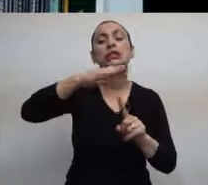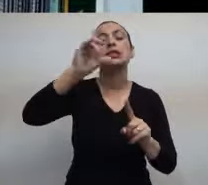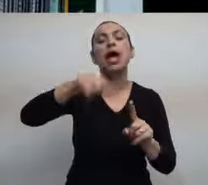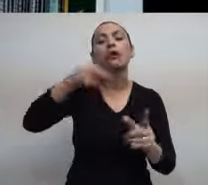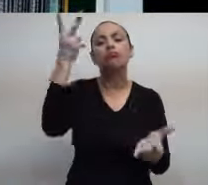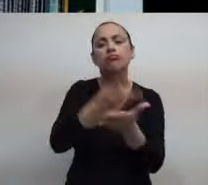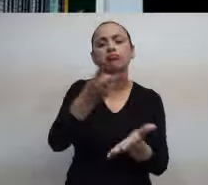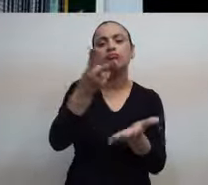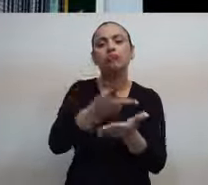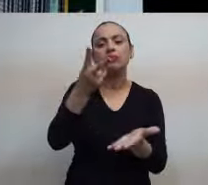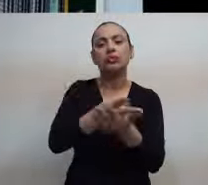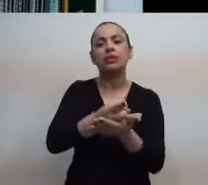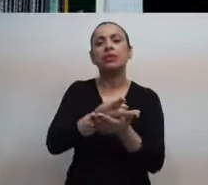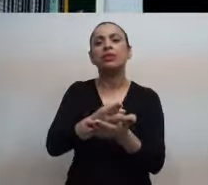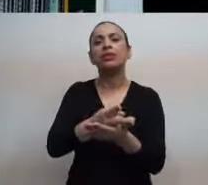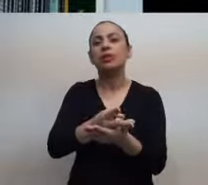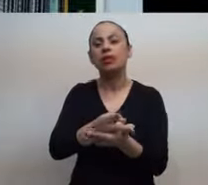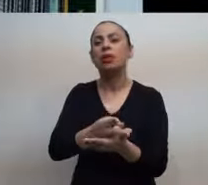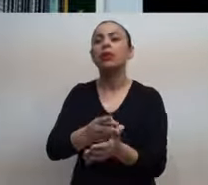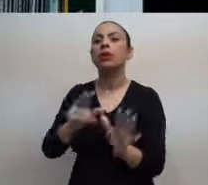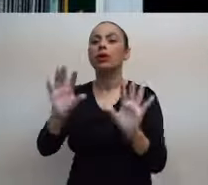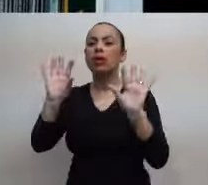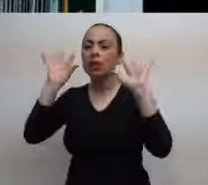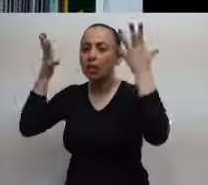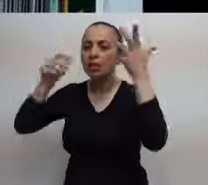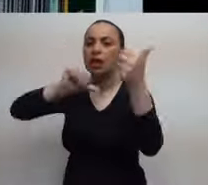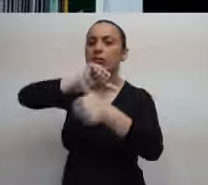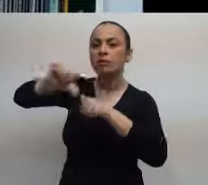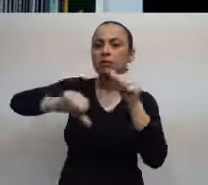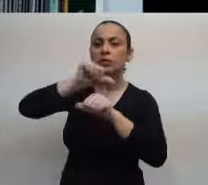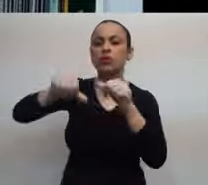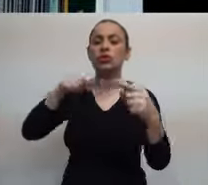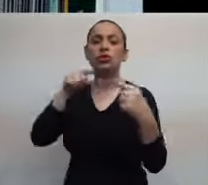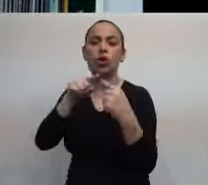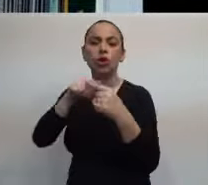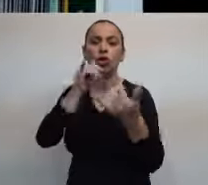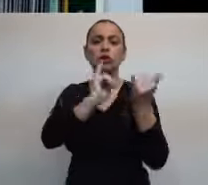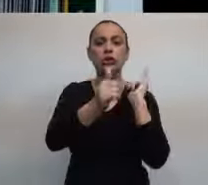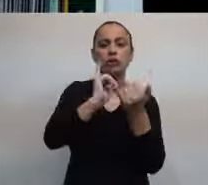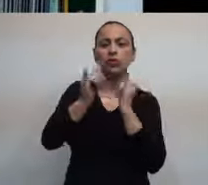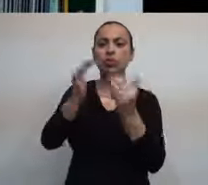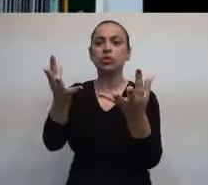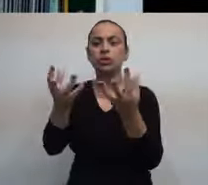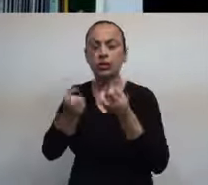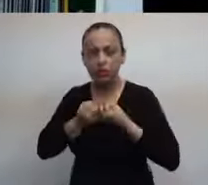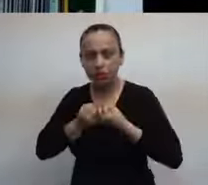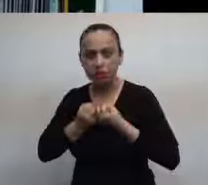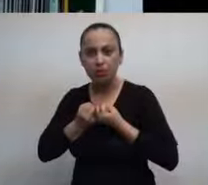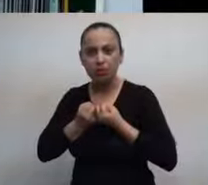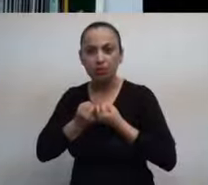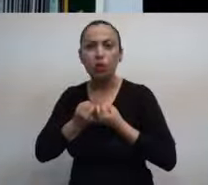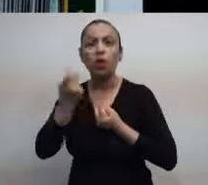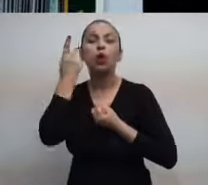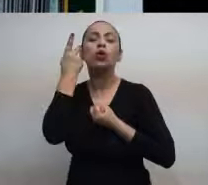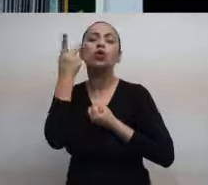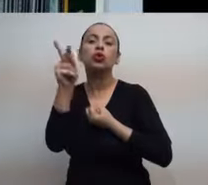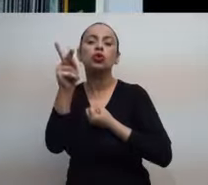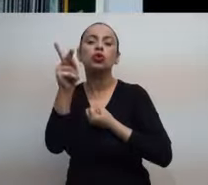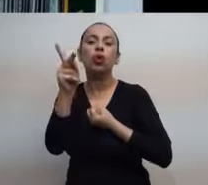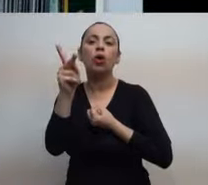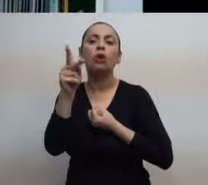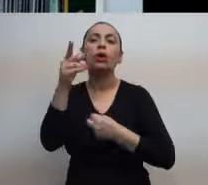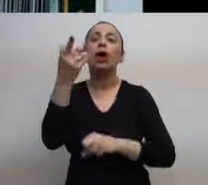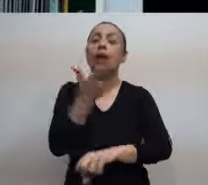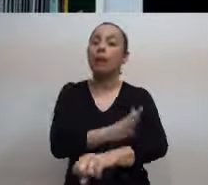são constantemente examinadas e reformadas à luz das informações recebidas